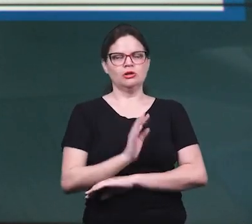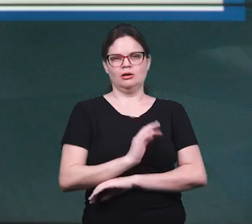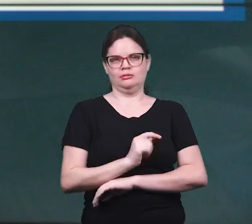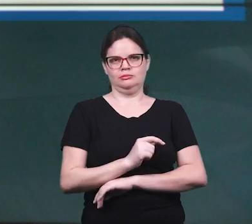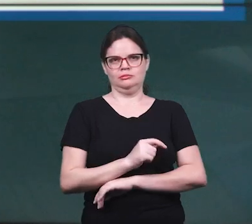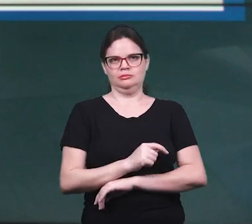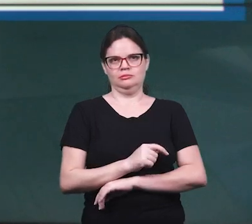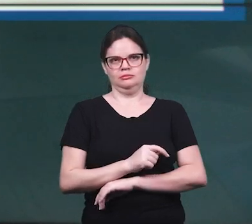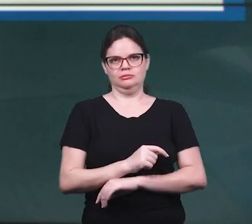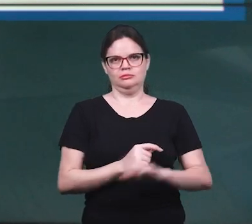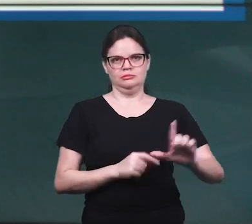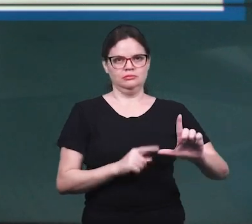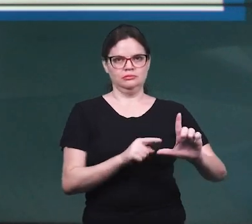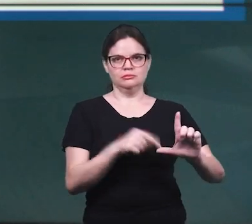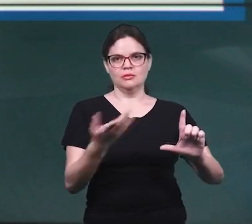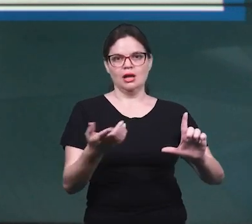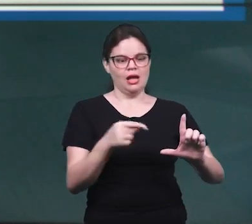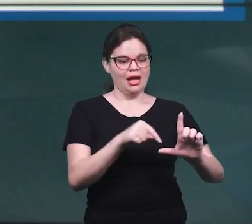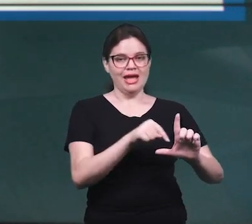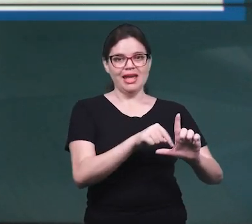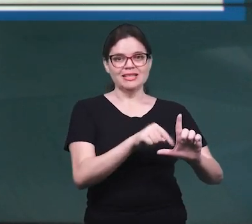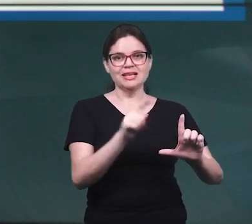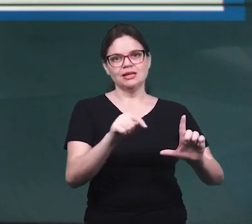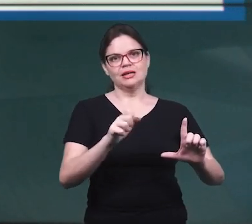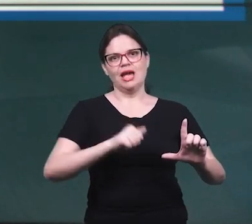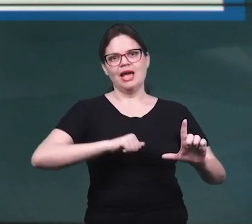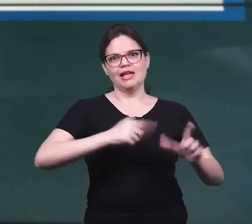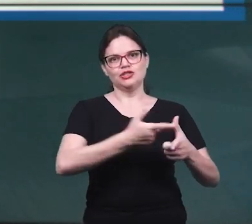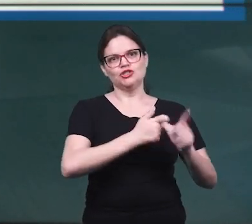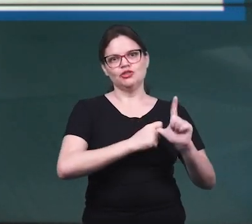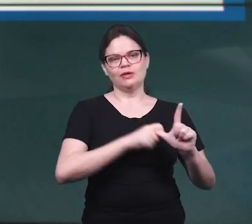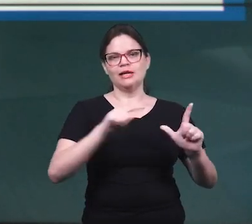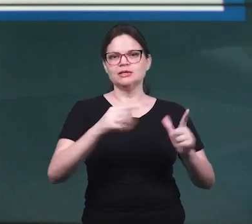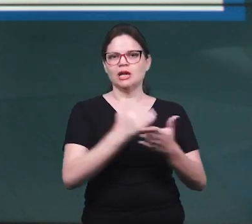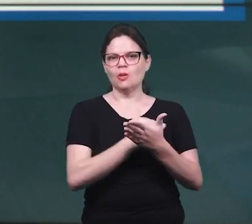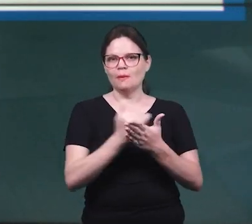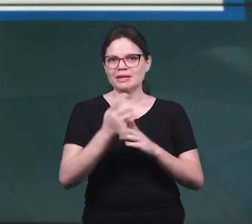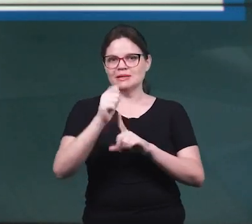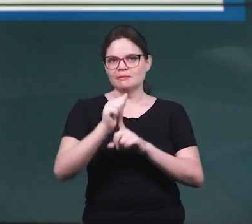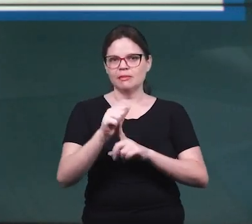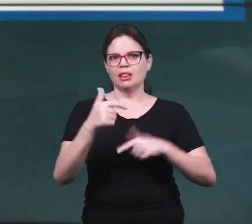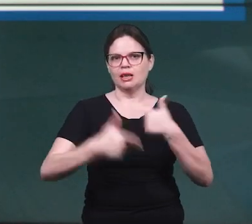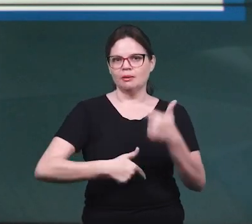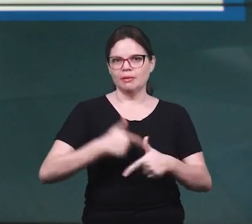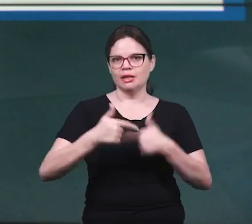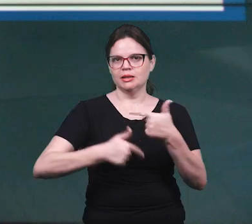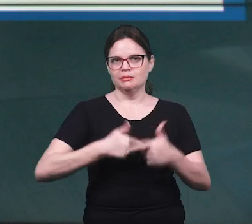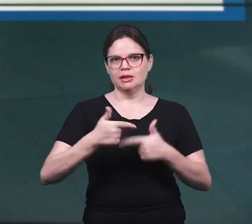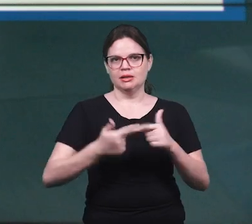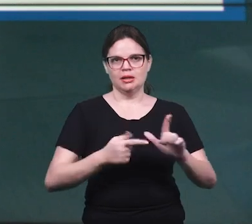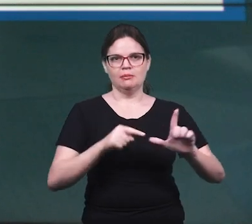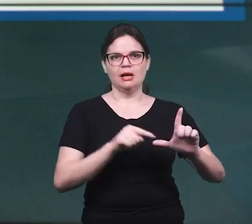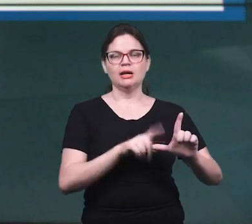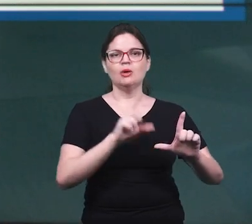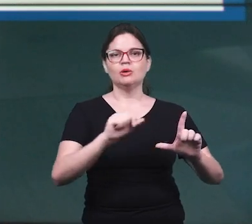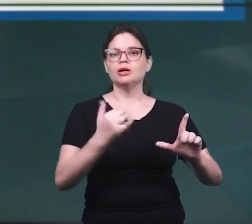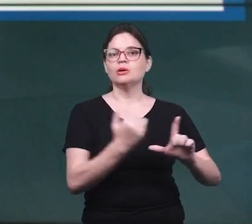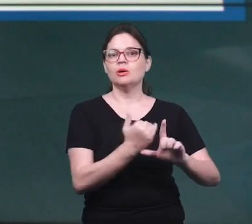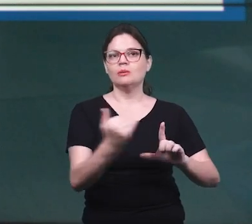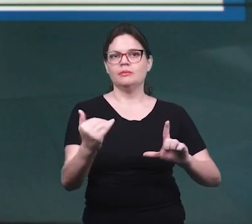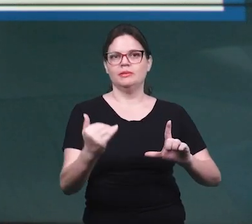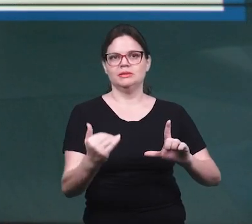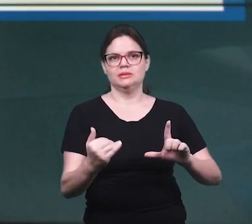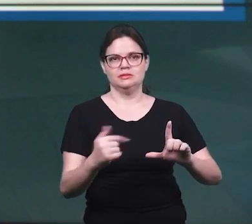é superior ao ganho, porque você não ganhou nada ainda. Aí você começa a trabalhar, gerar receita, né? Que vai partir